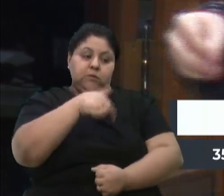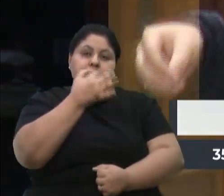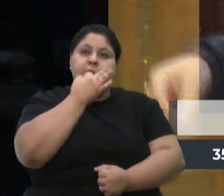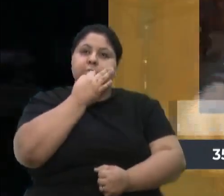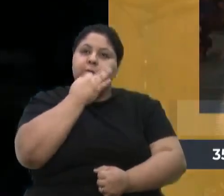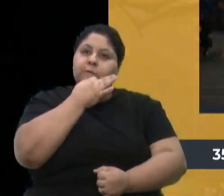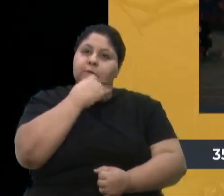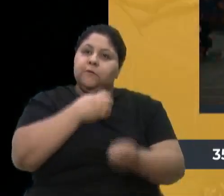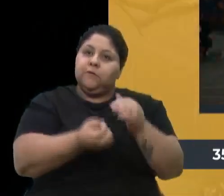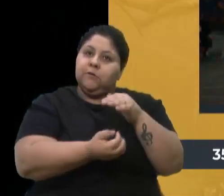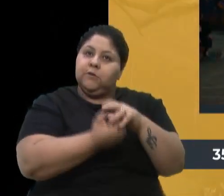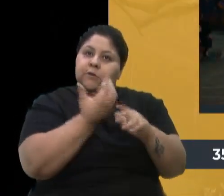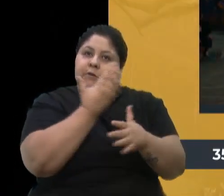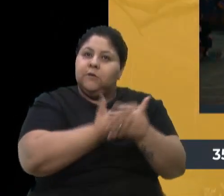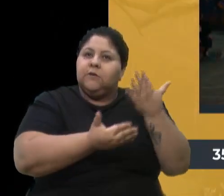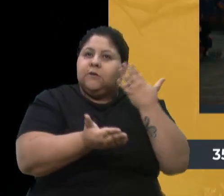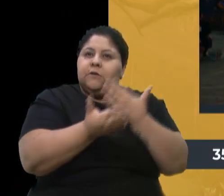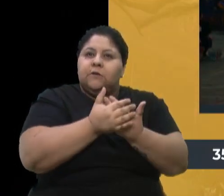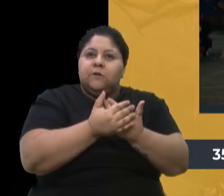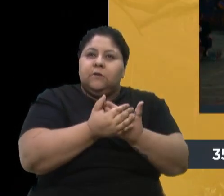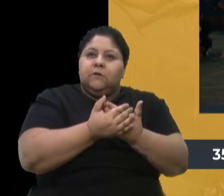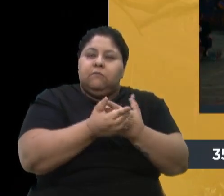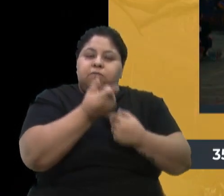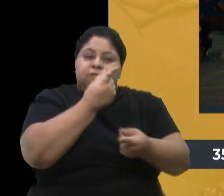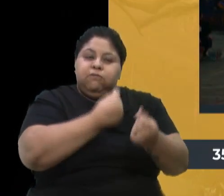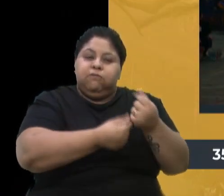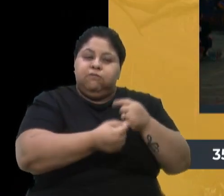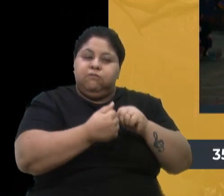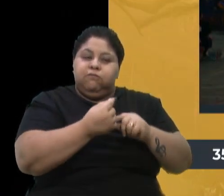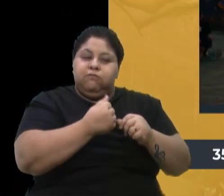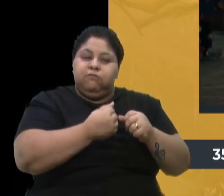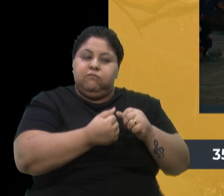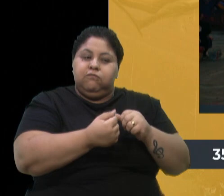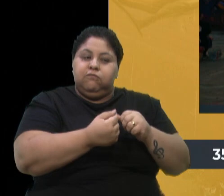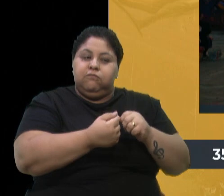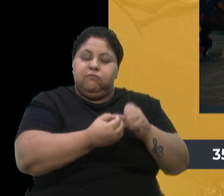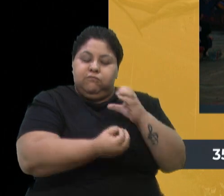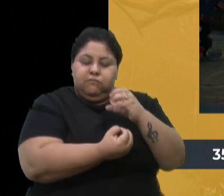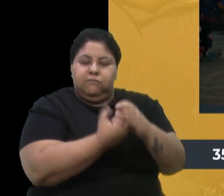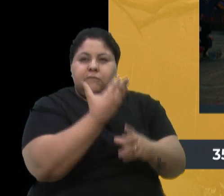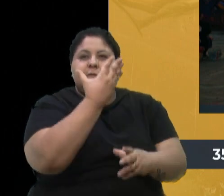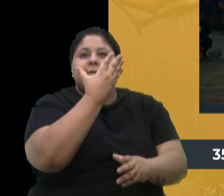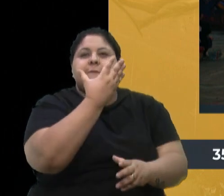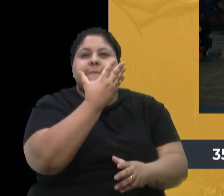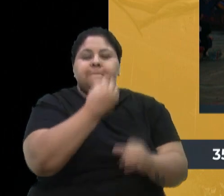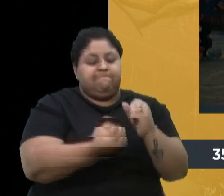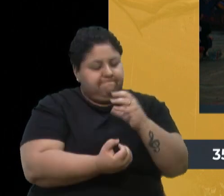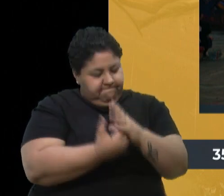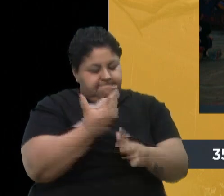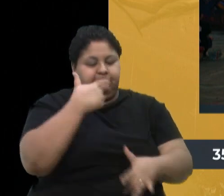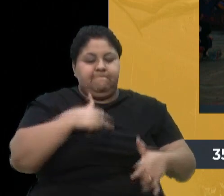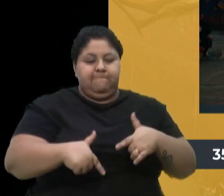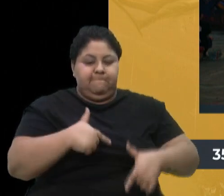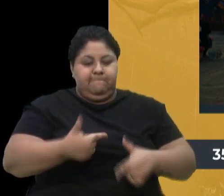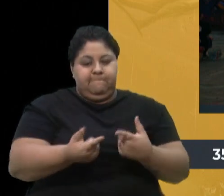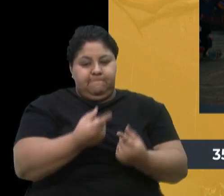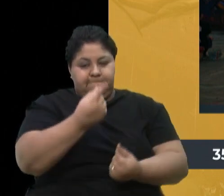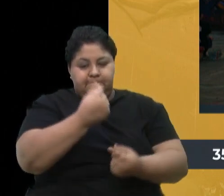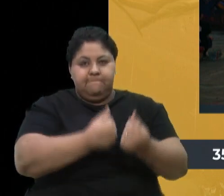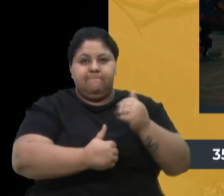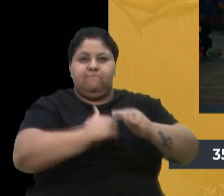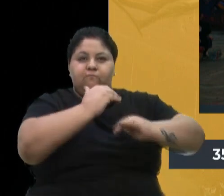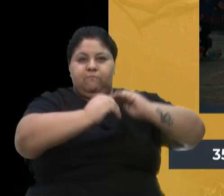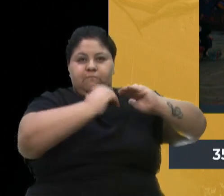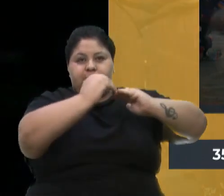né, toda essa questão dessa economia criativa, né, gerando emprego, renda, desenvolvimento